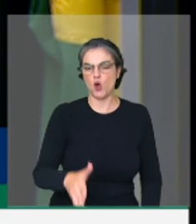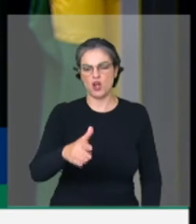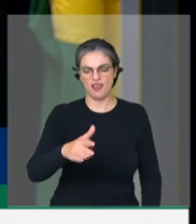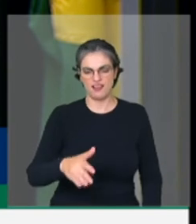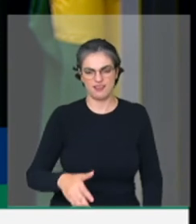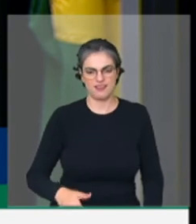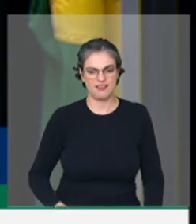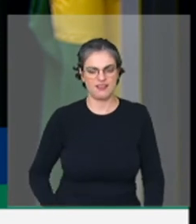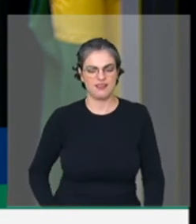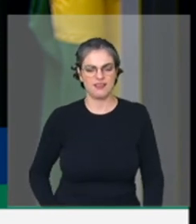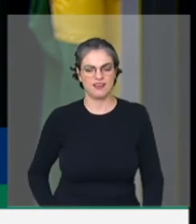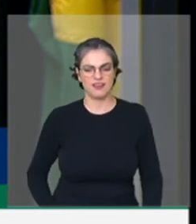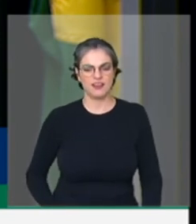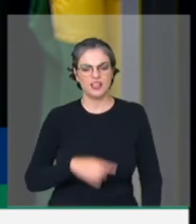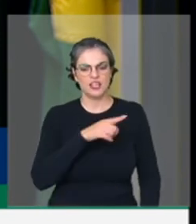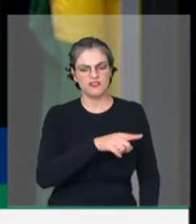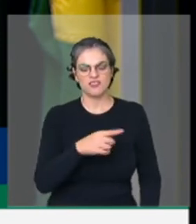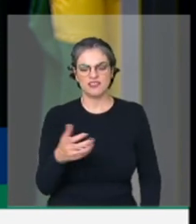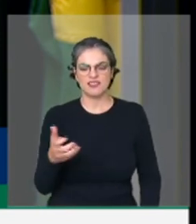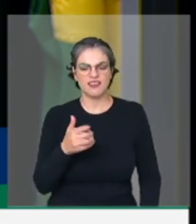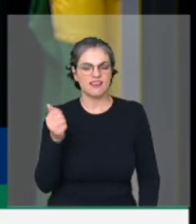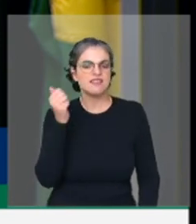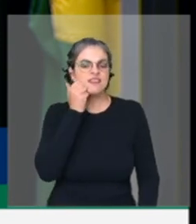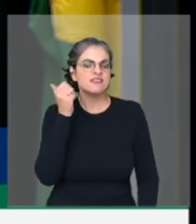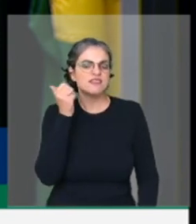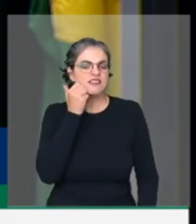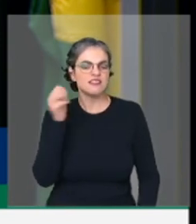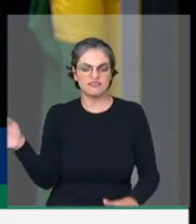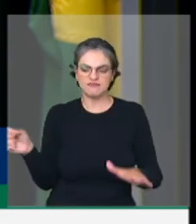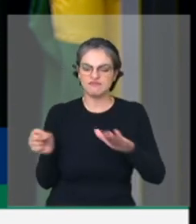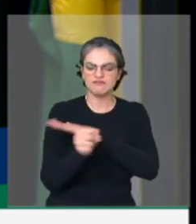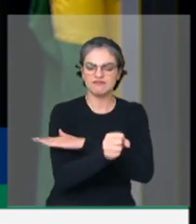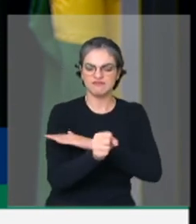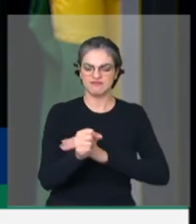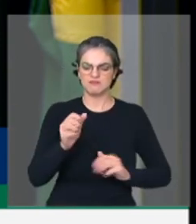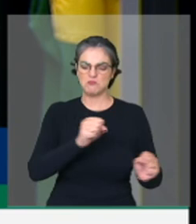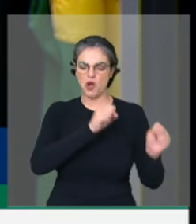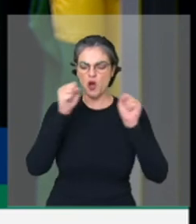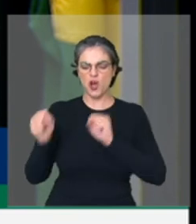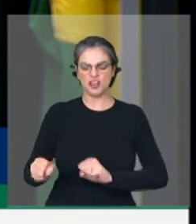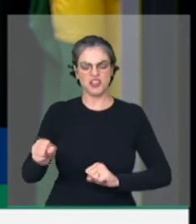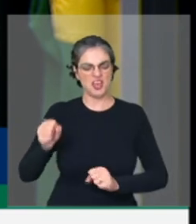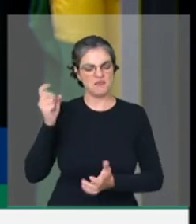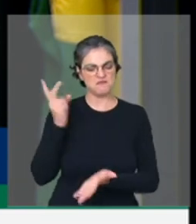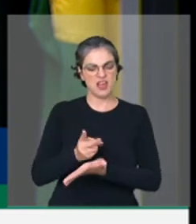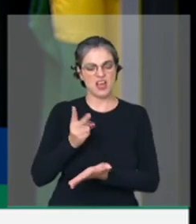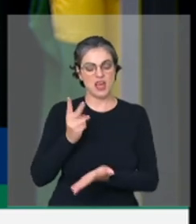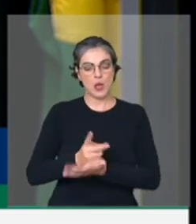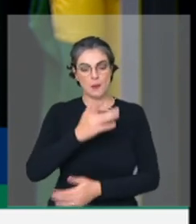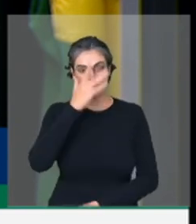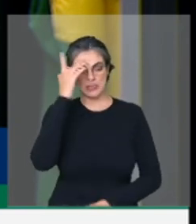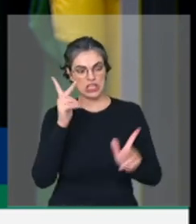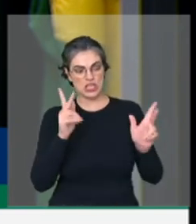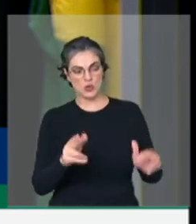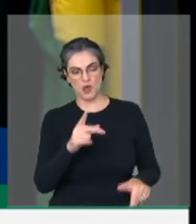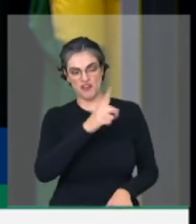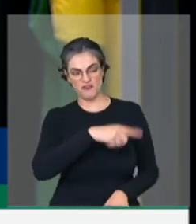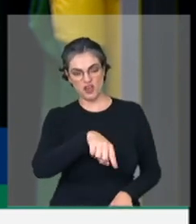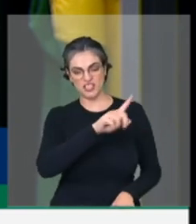para poder colocar canalhas sempre na hegemonia do poder e, claro, pessoas da sua